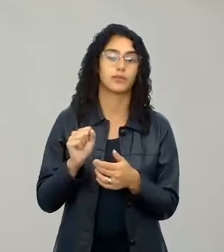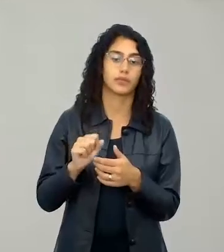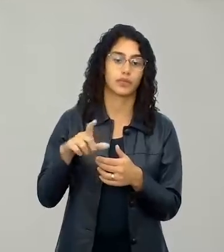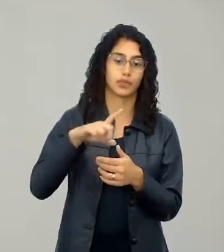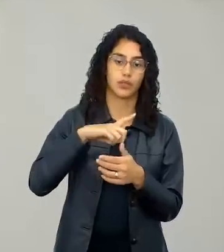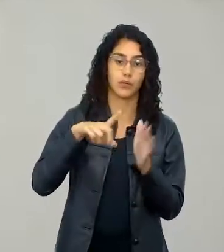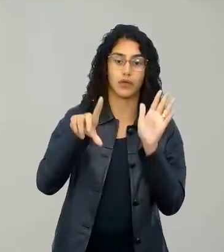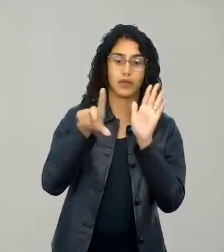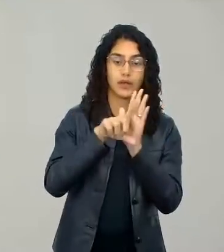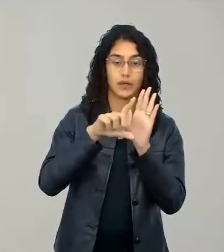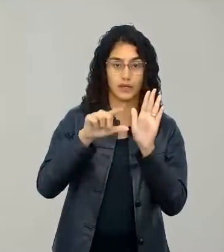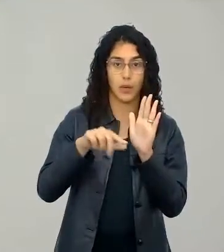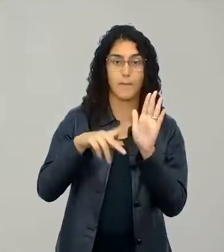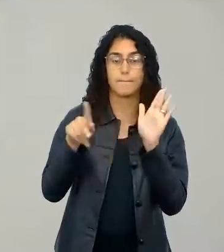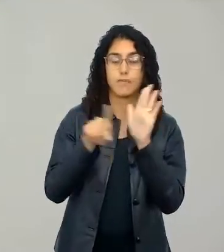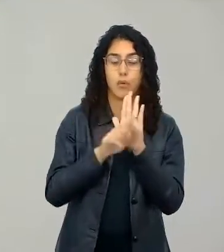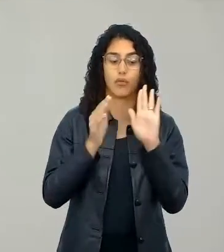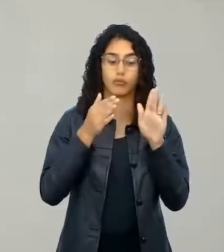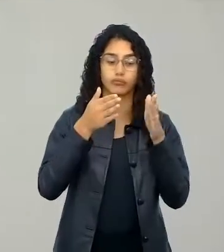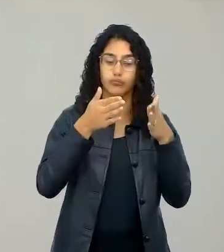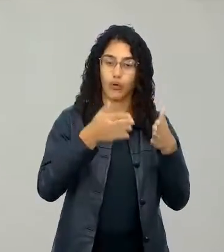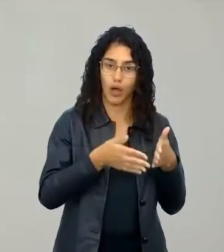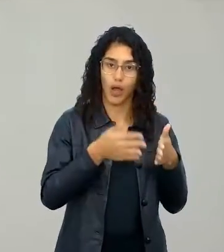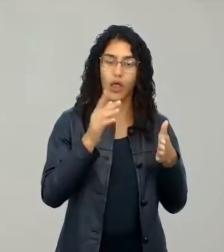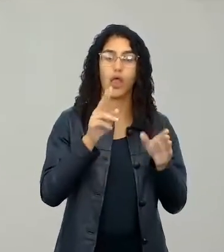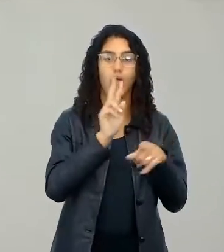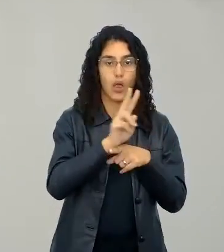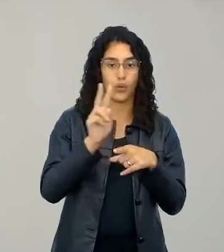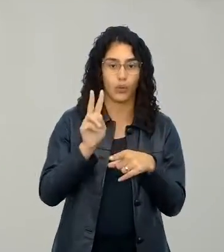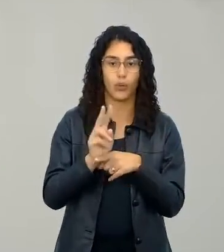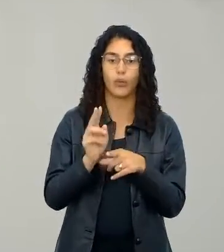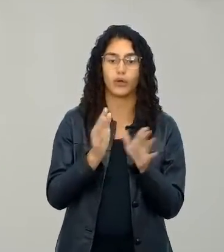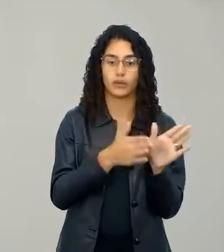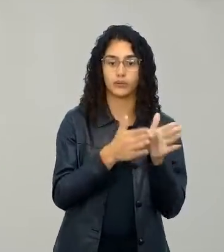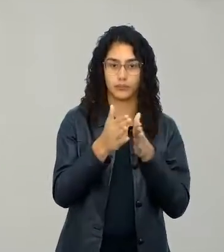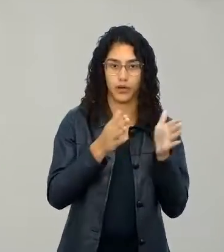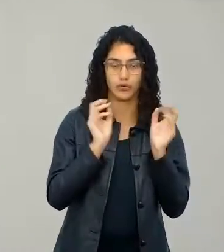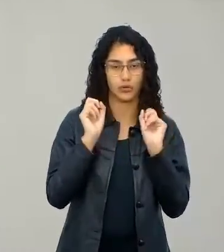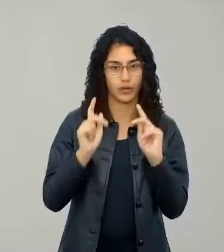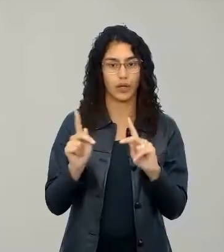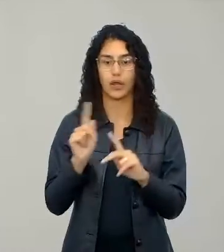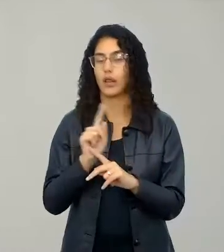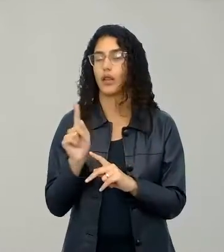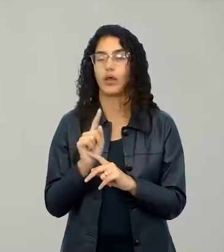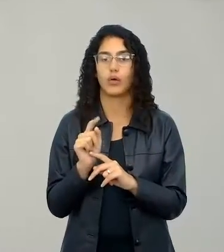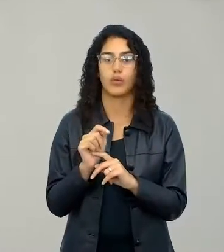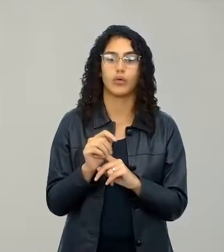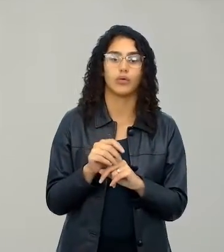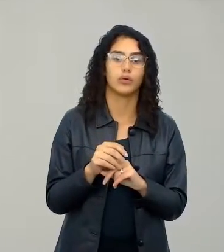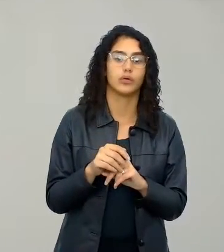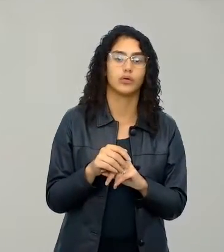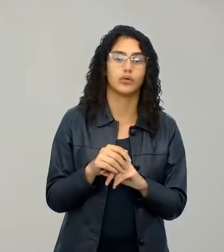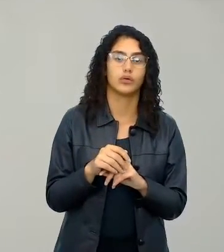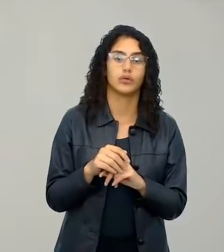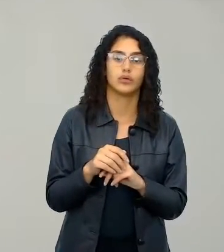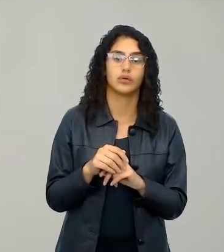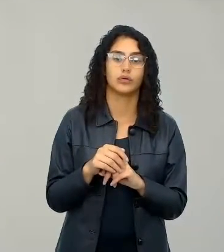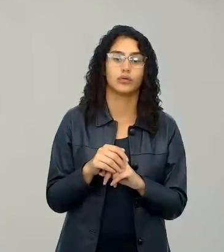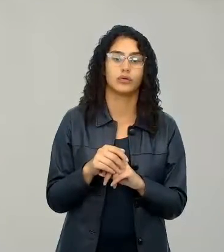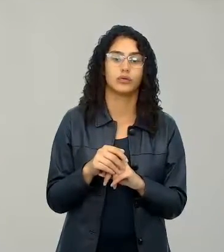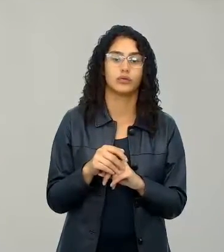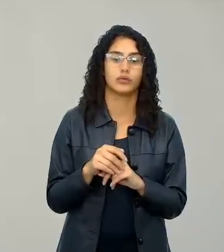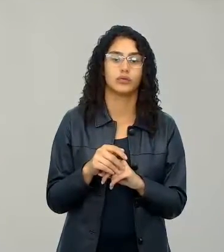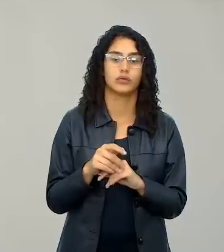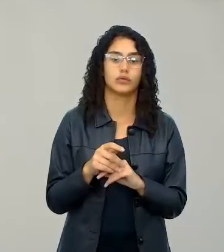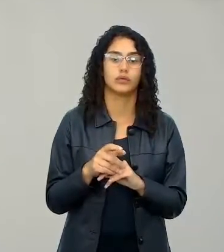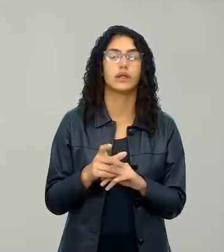tem uma legislação específica que cuida dessa parte, tá? Não, porque assim,